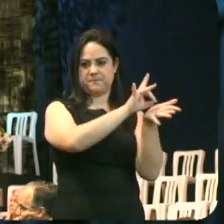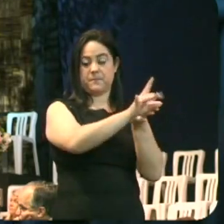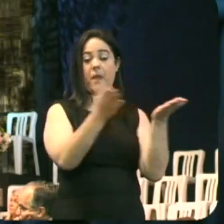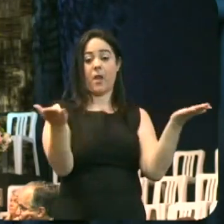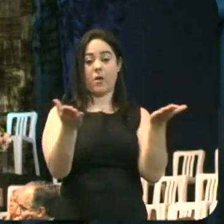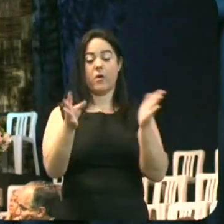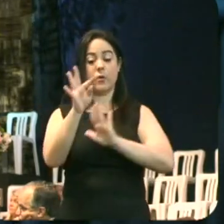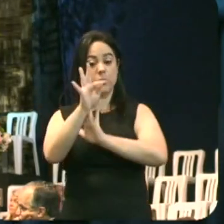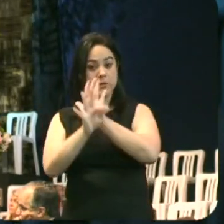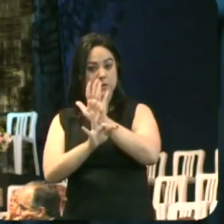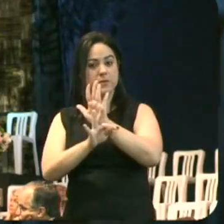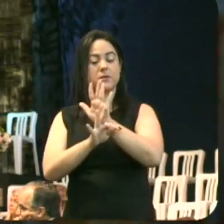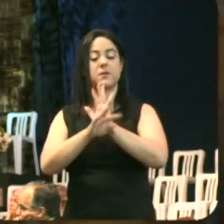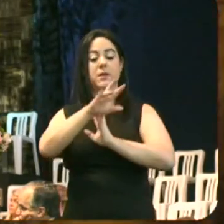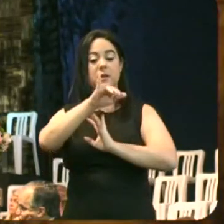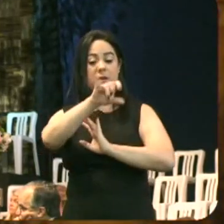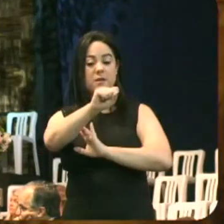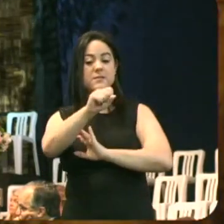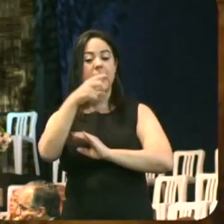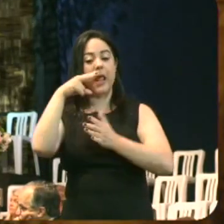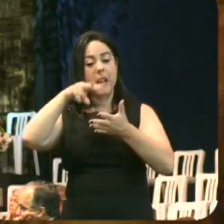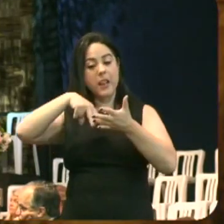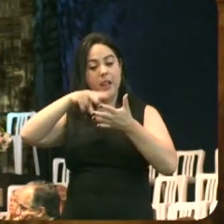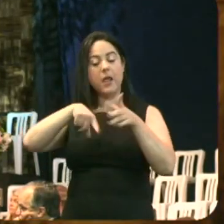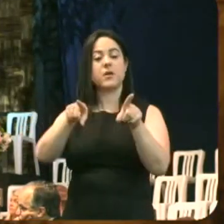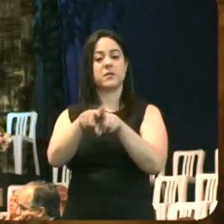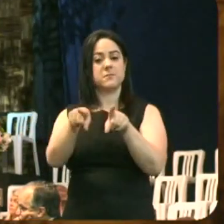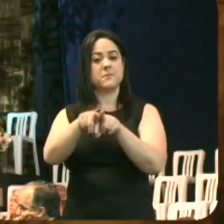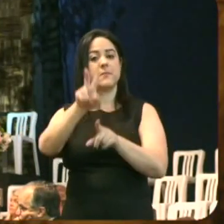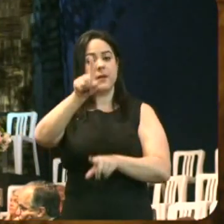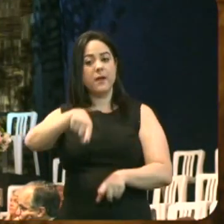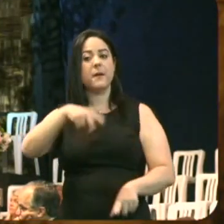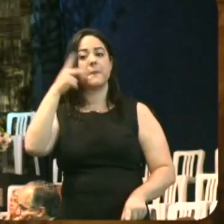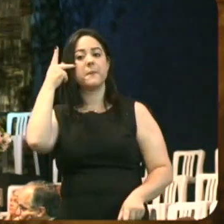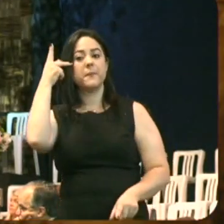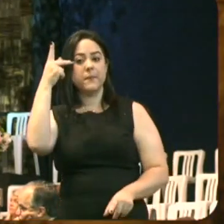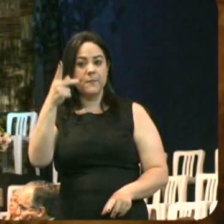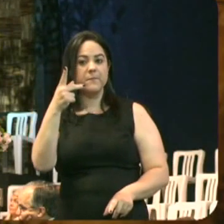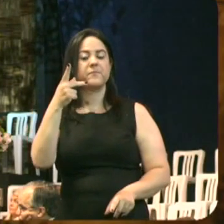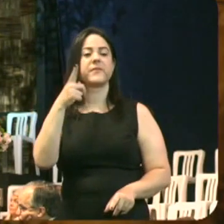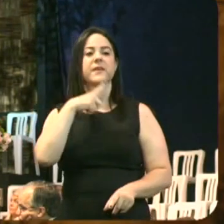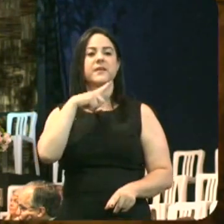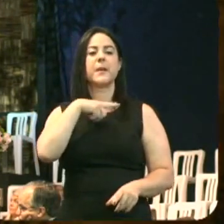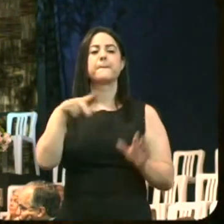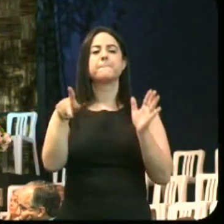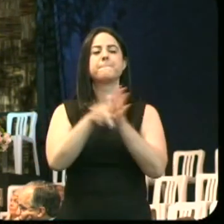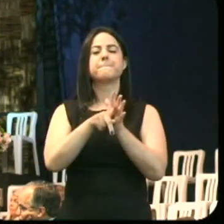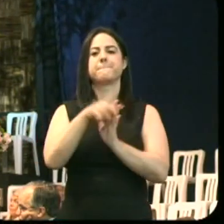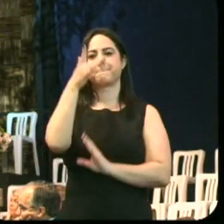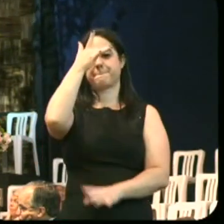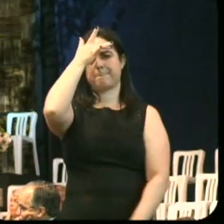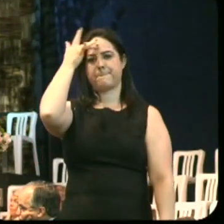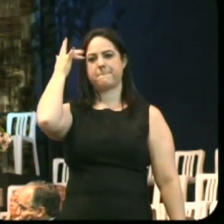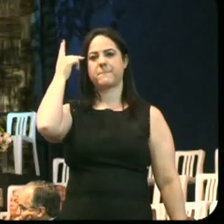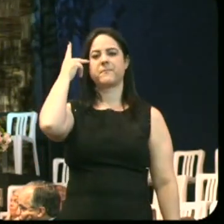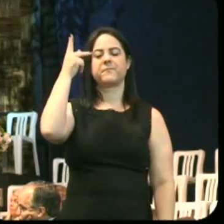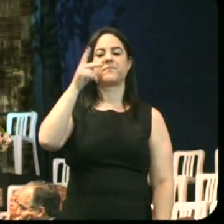de ler é uma dessas profecias proferidas, e ela foi proferida pelo profeta